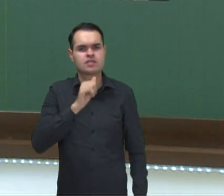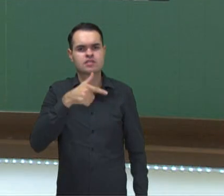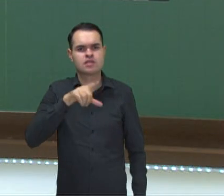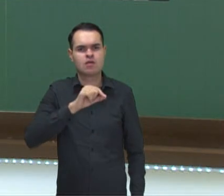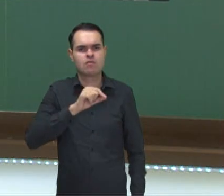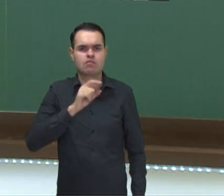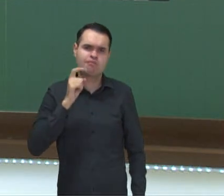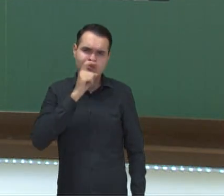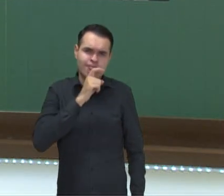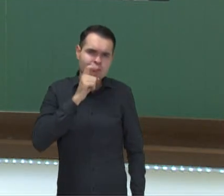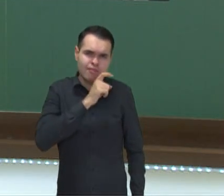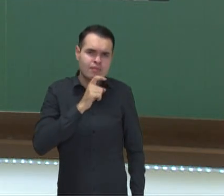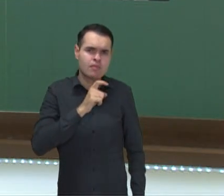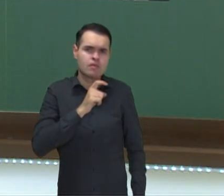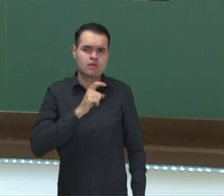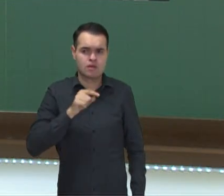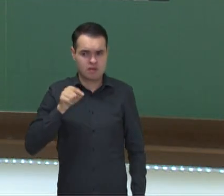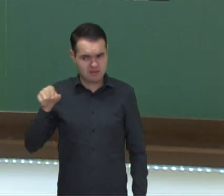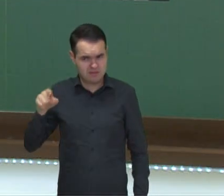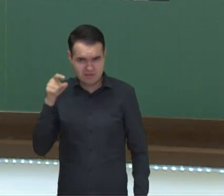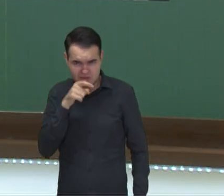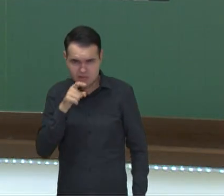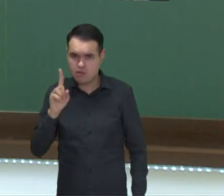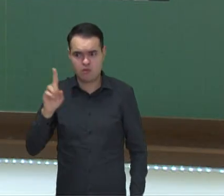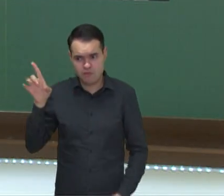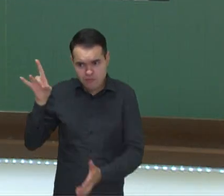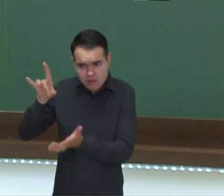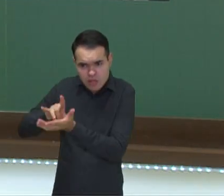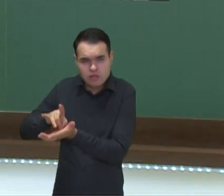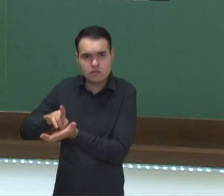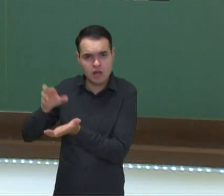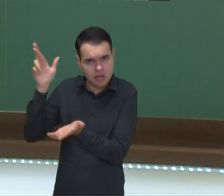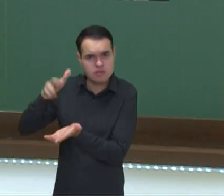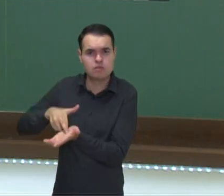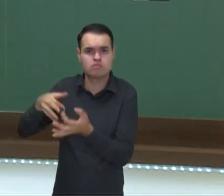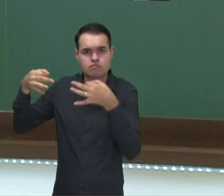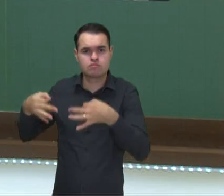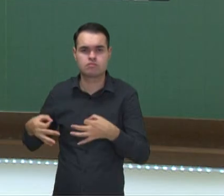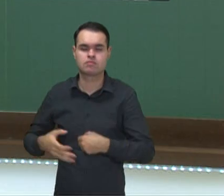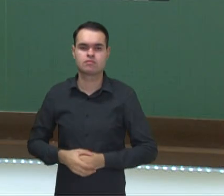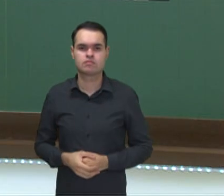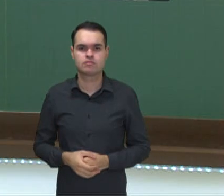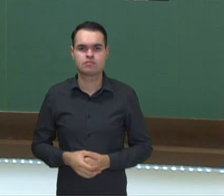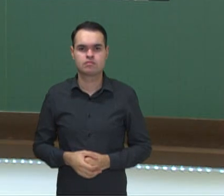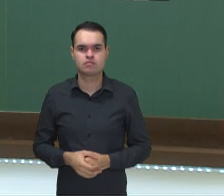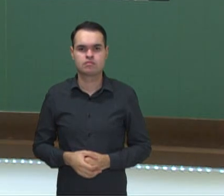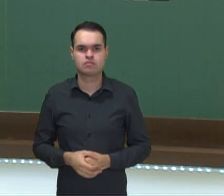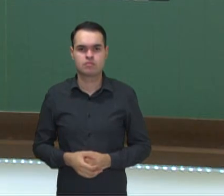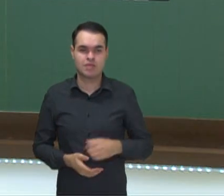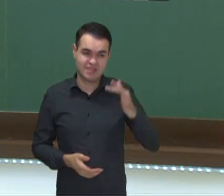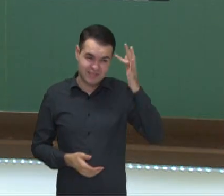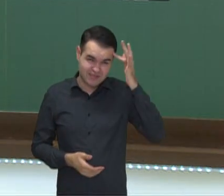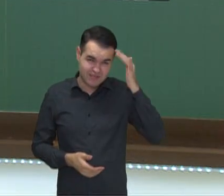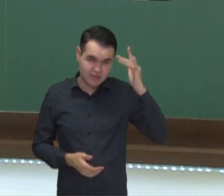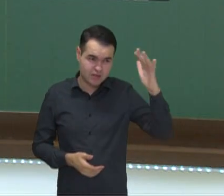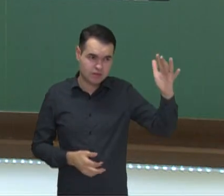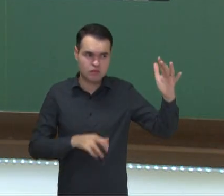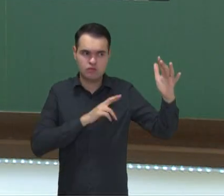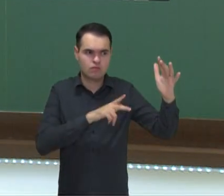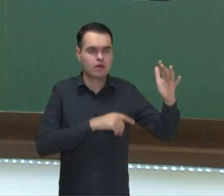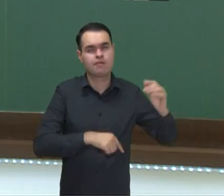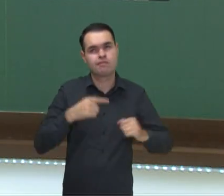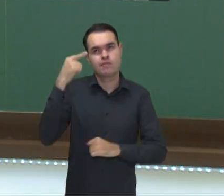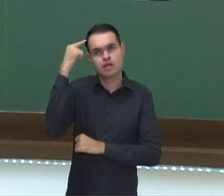Nós temos sim a realidade da ciência, uma razão, né? E filosófico da mesma forma. Não estamos